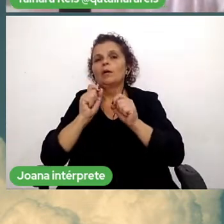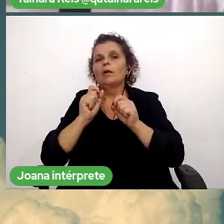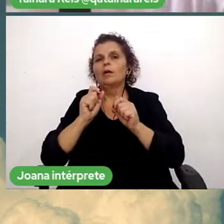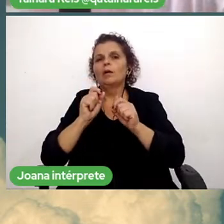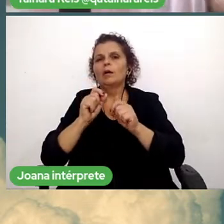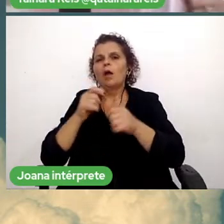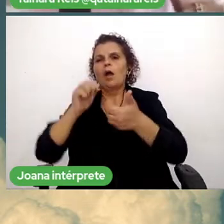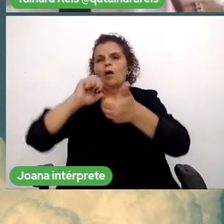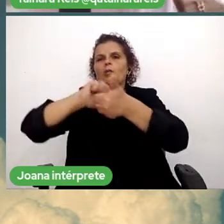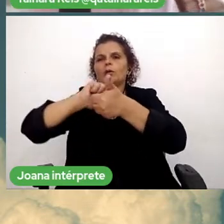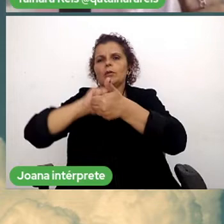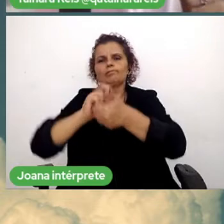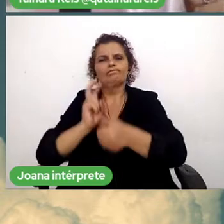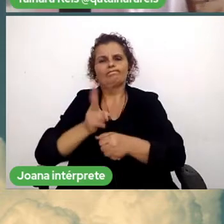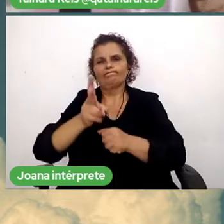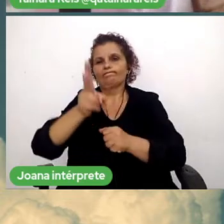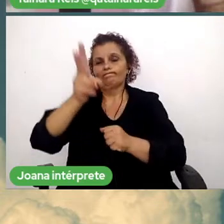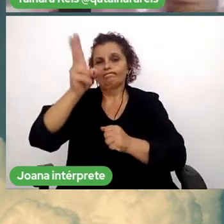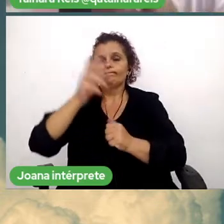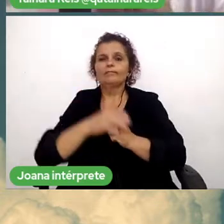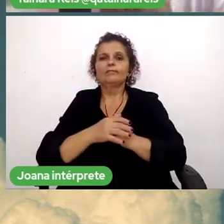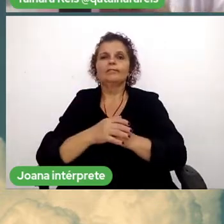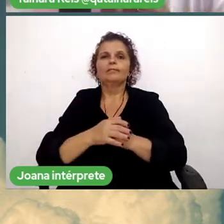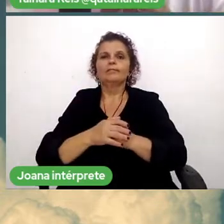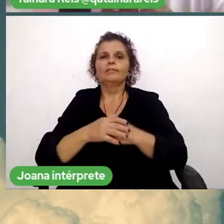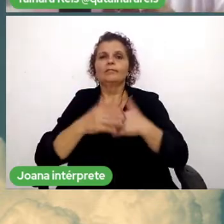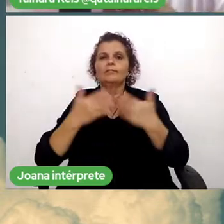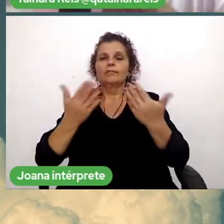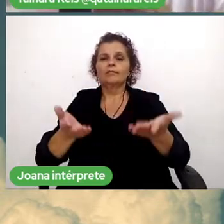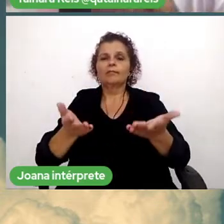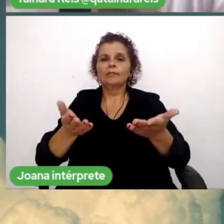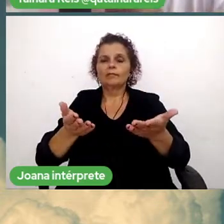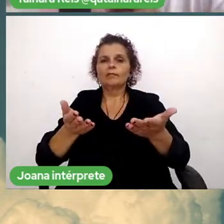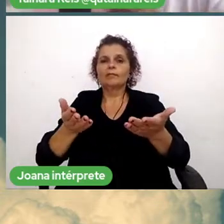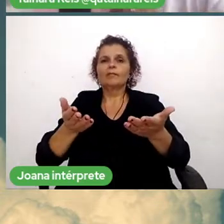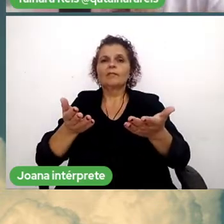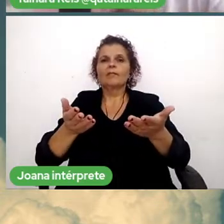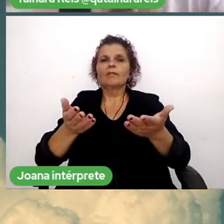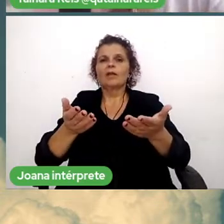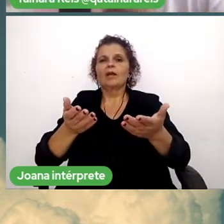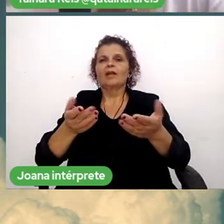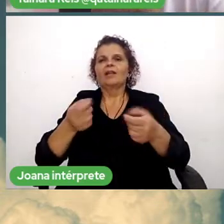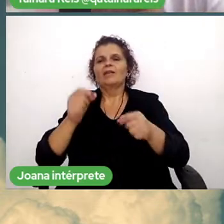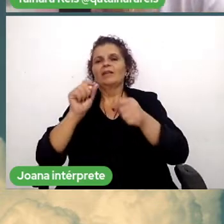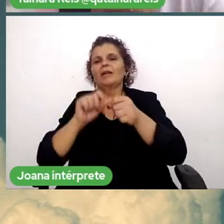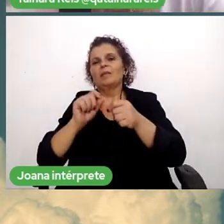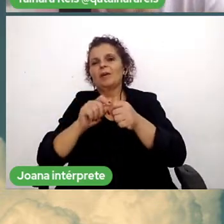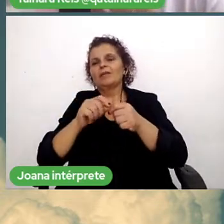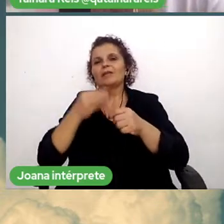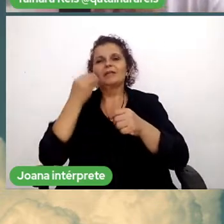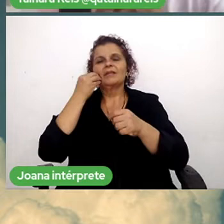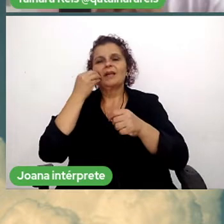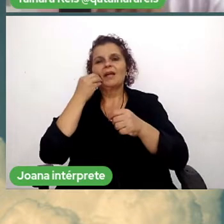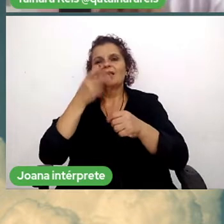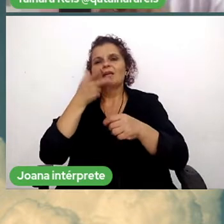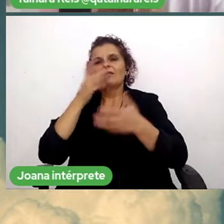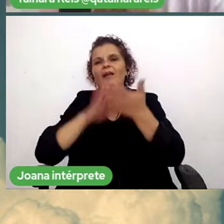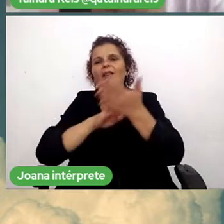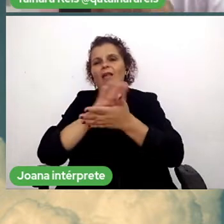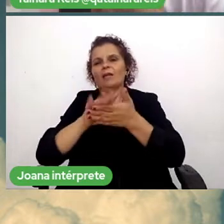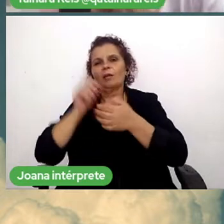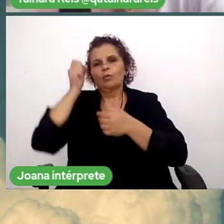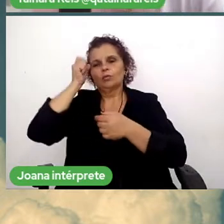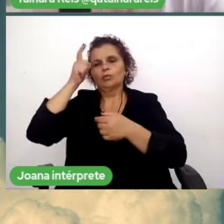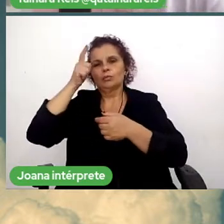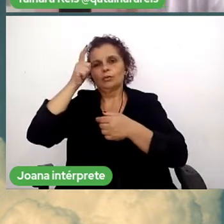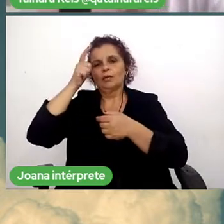qualidade, certo? Então, não dá para a gente falar de Shift Left Testing sem falar de cultura de qualidade,